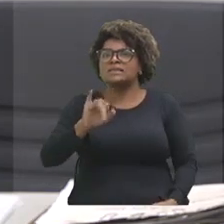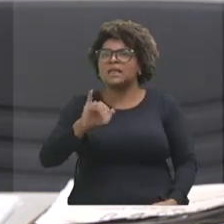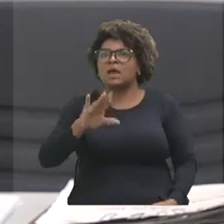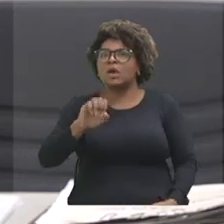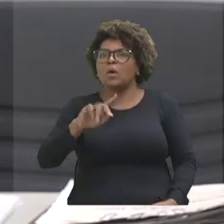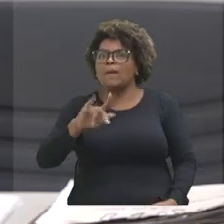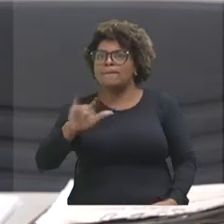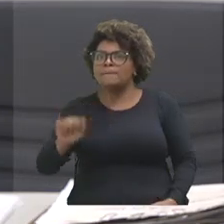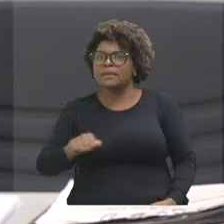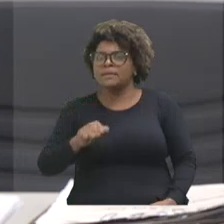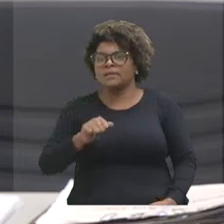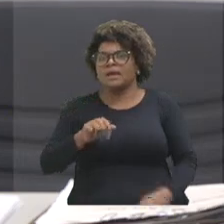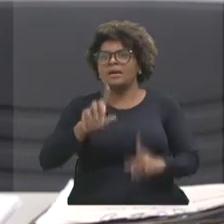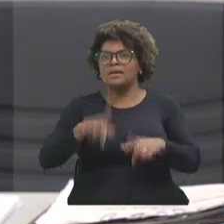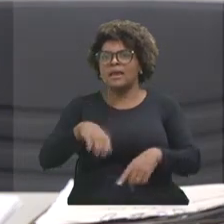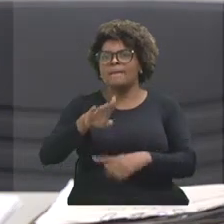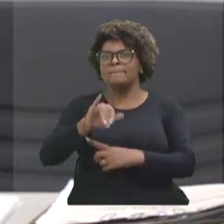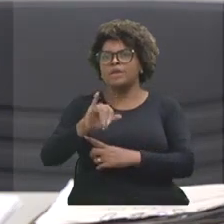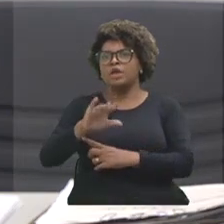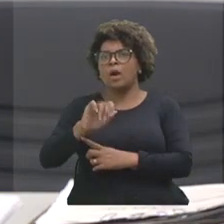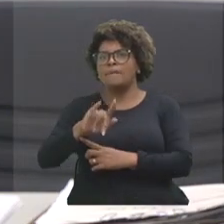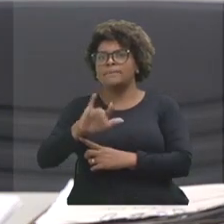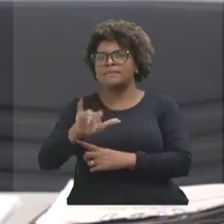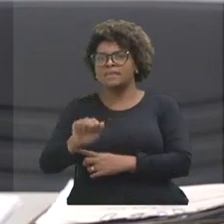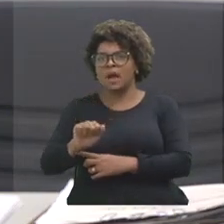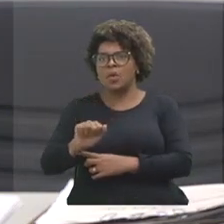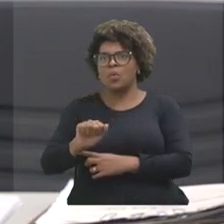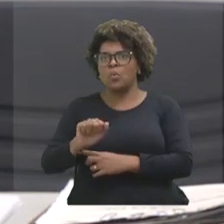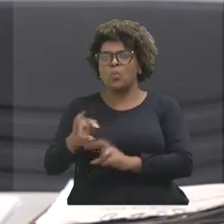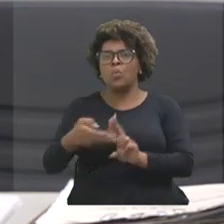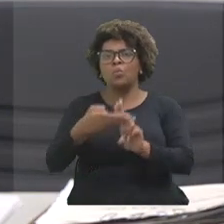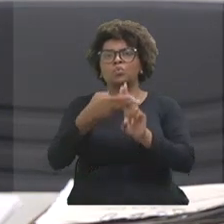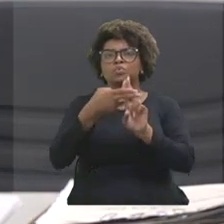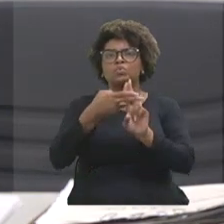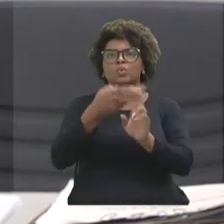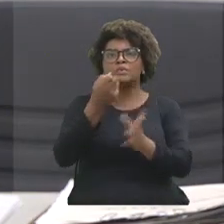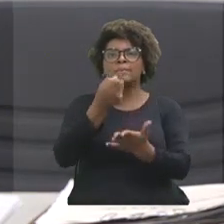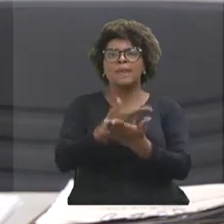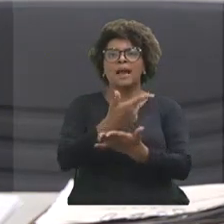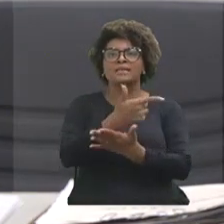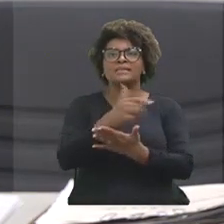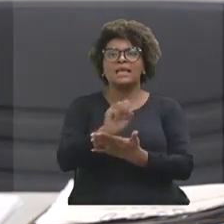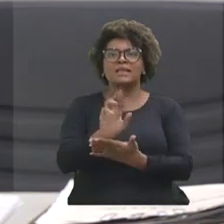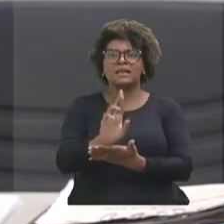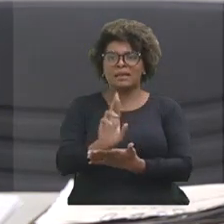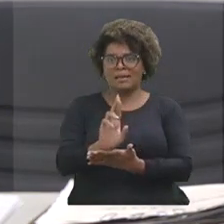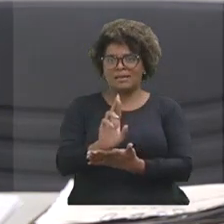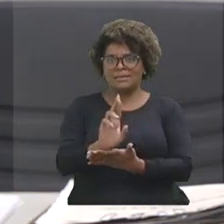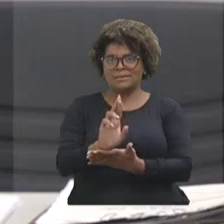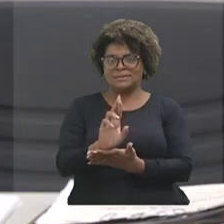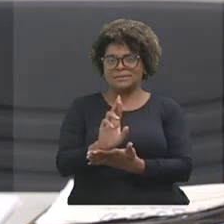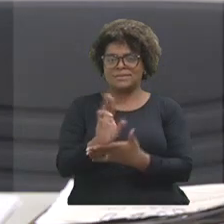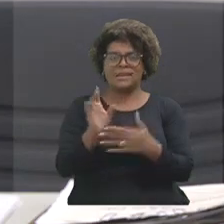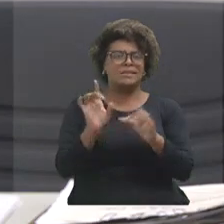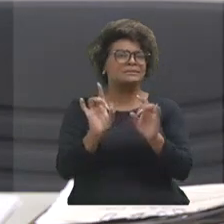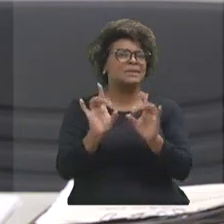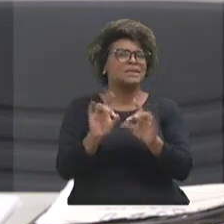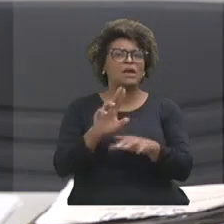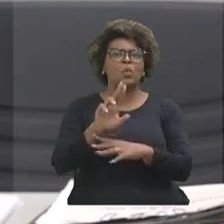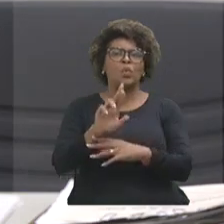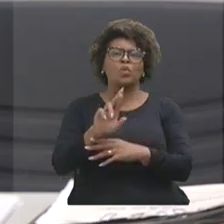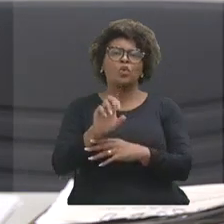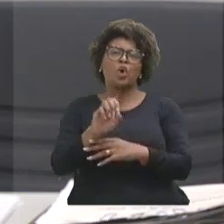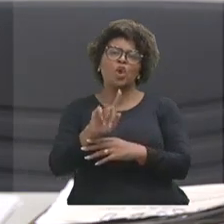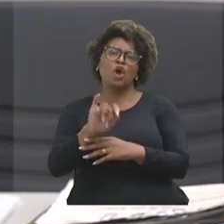biópsia da bexiga os SUS paga r$ 70 o urologista não vai receber esse paciente para receber r$ 70